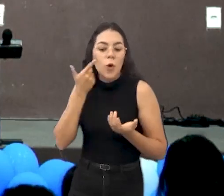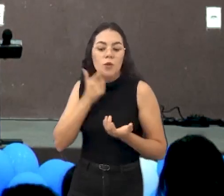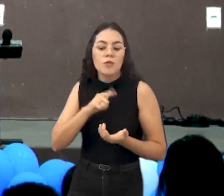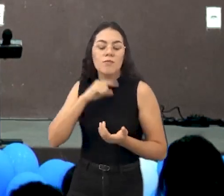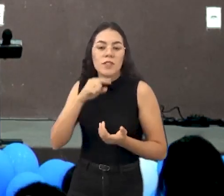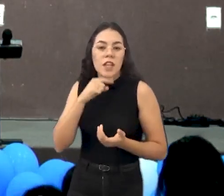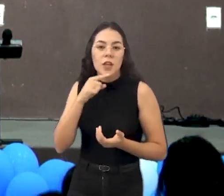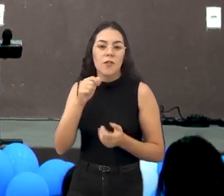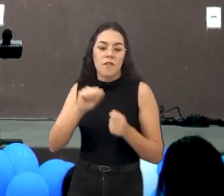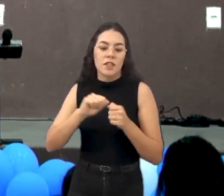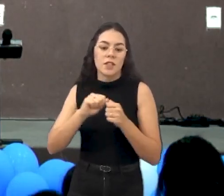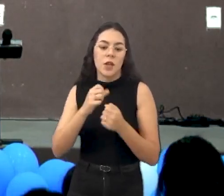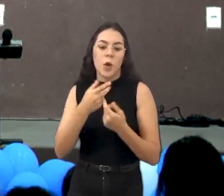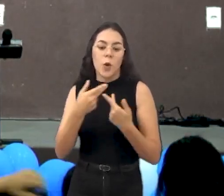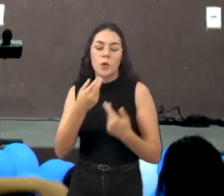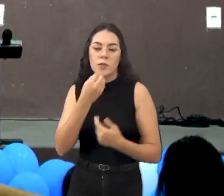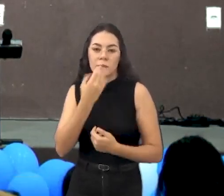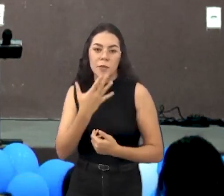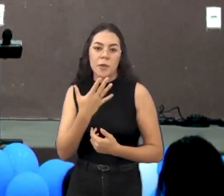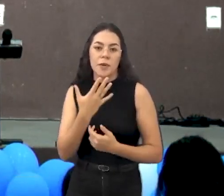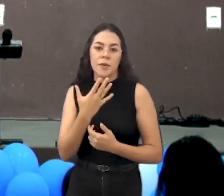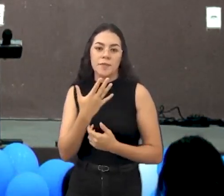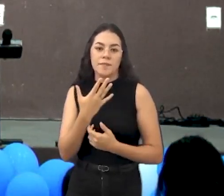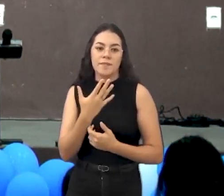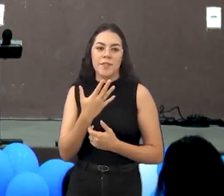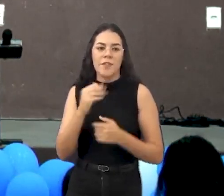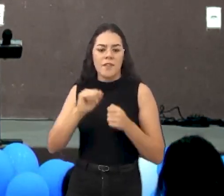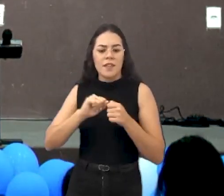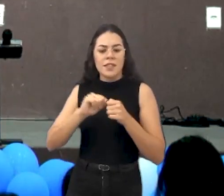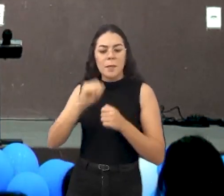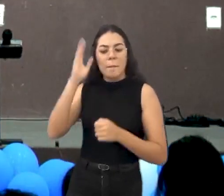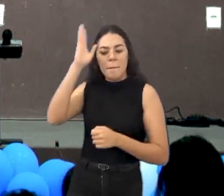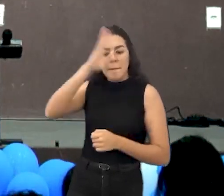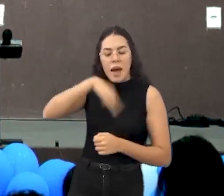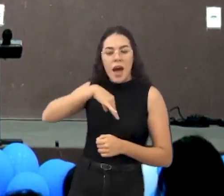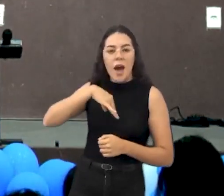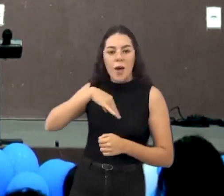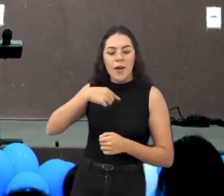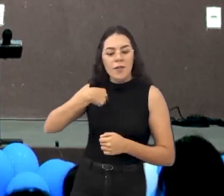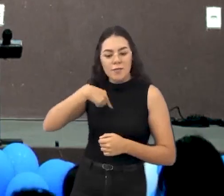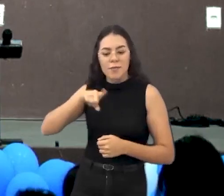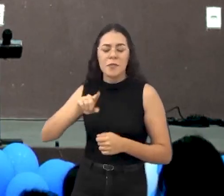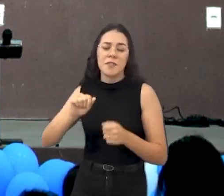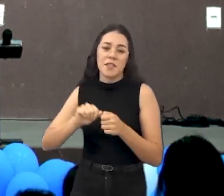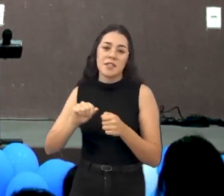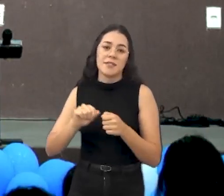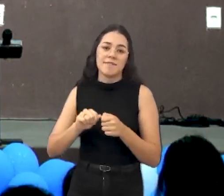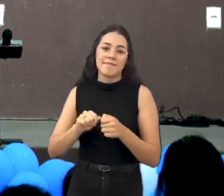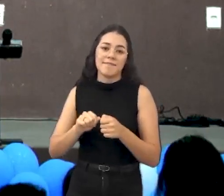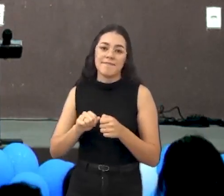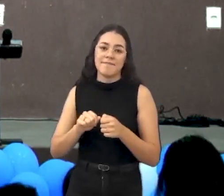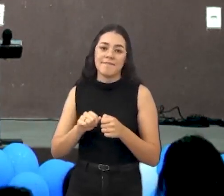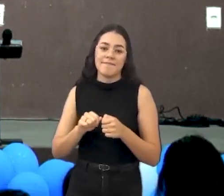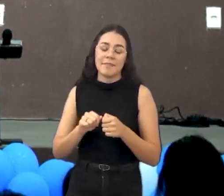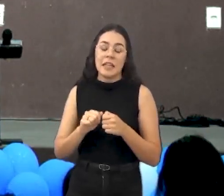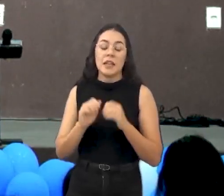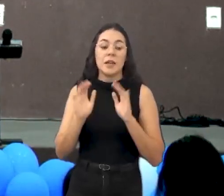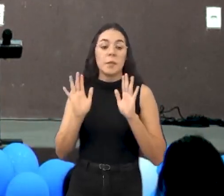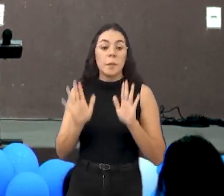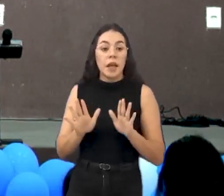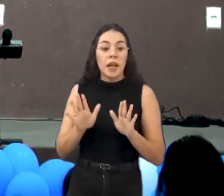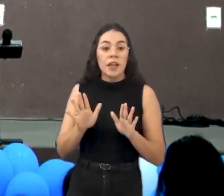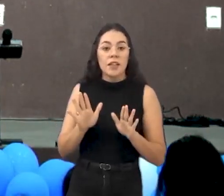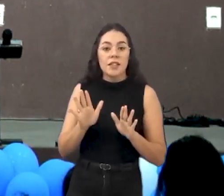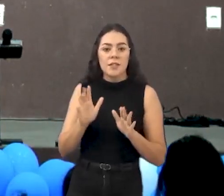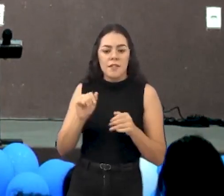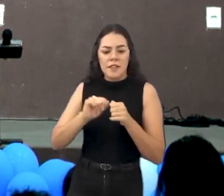bem. Porque não faço o bem que quero, mas o mal que não quero, esse faço. Ora, se eu faço o que